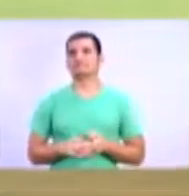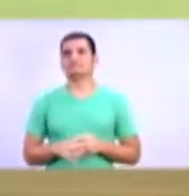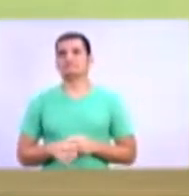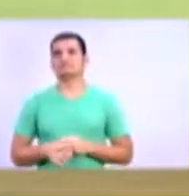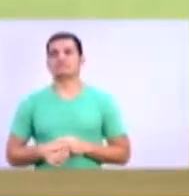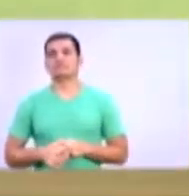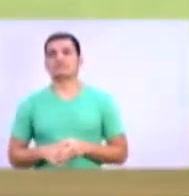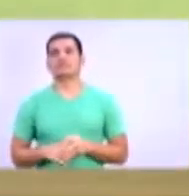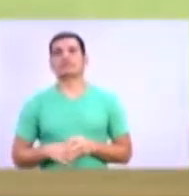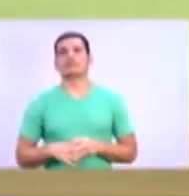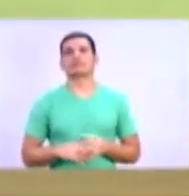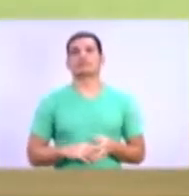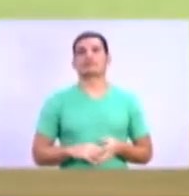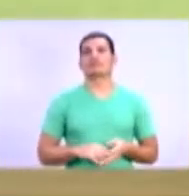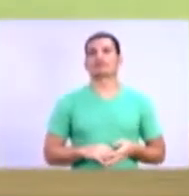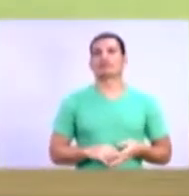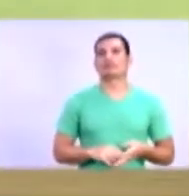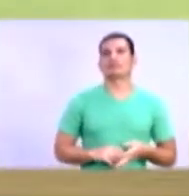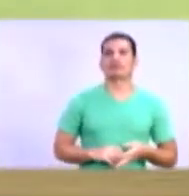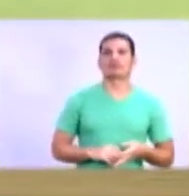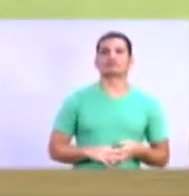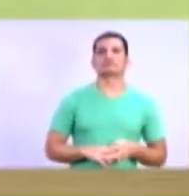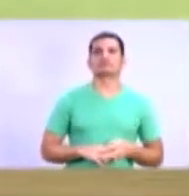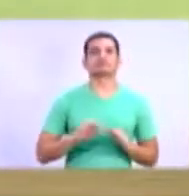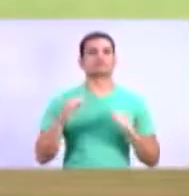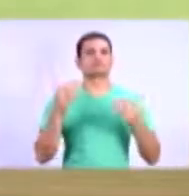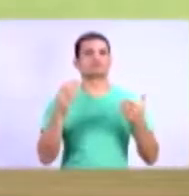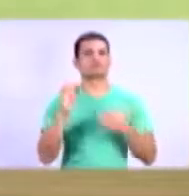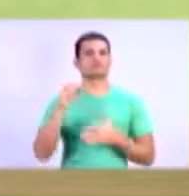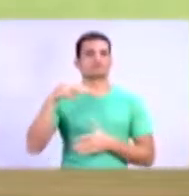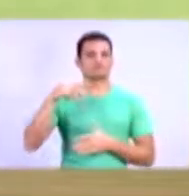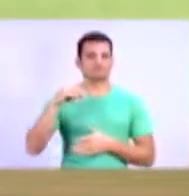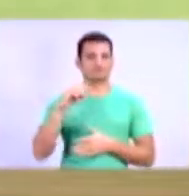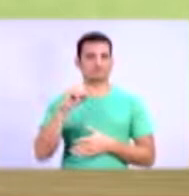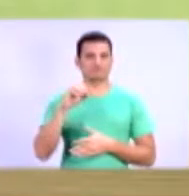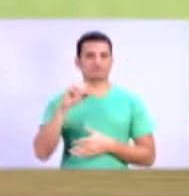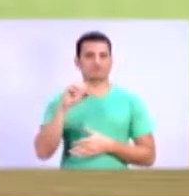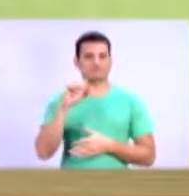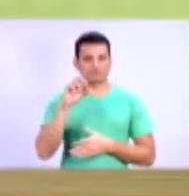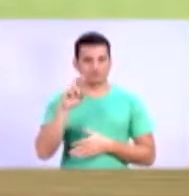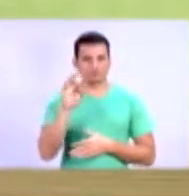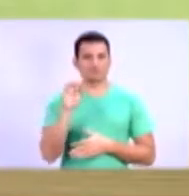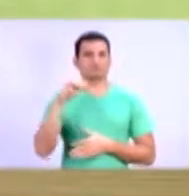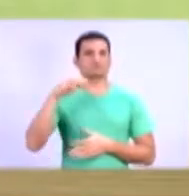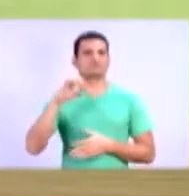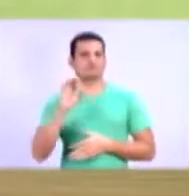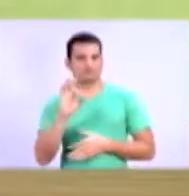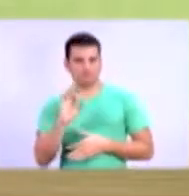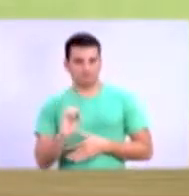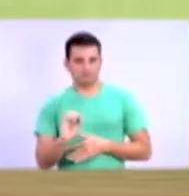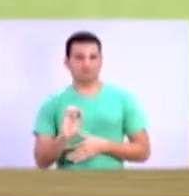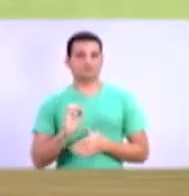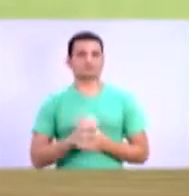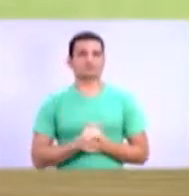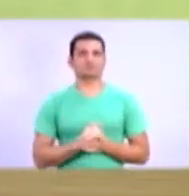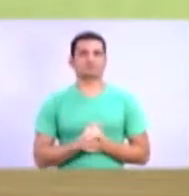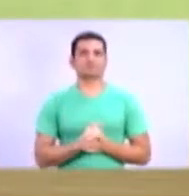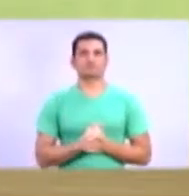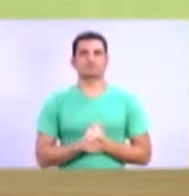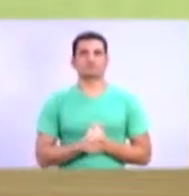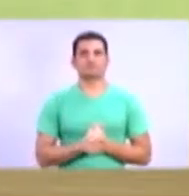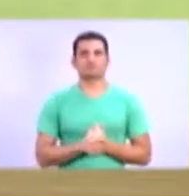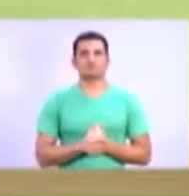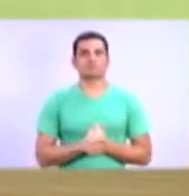Por outro lado, identifique quais comportamentos podem ser considerados antiéticos nas relações profissionais. Justifique seu